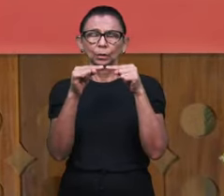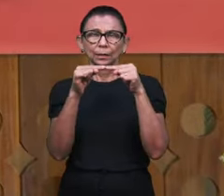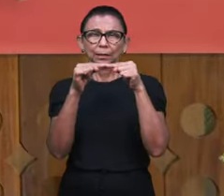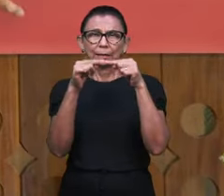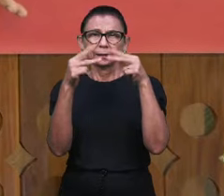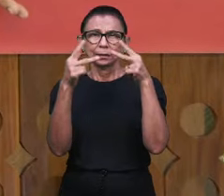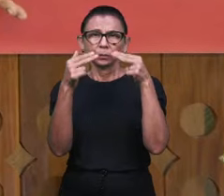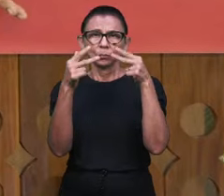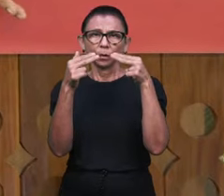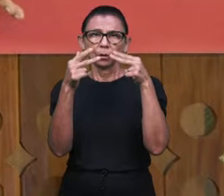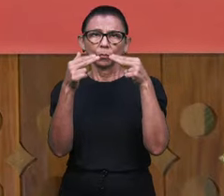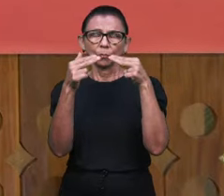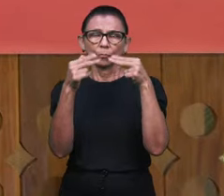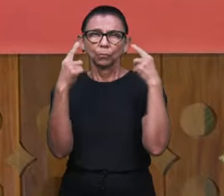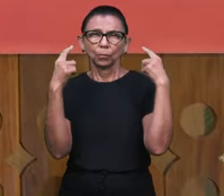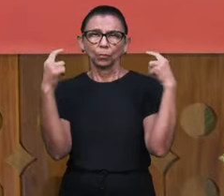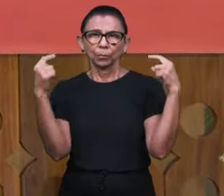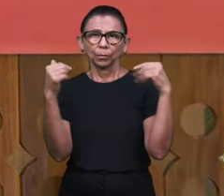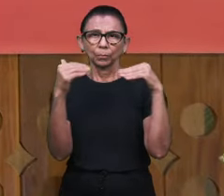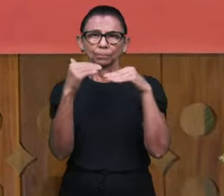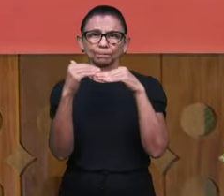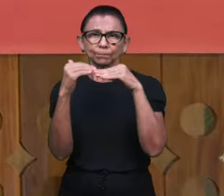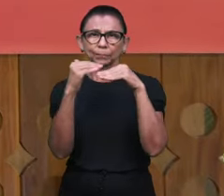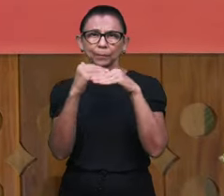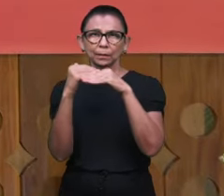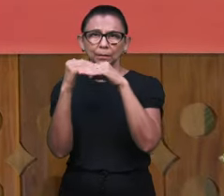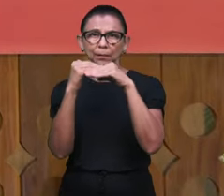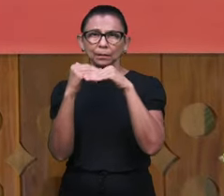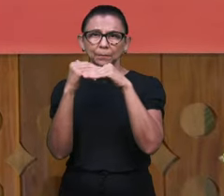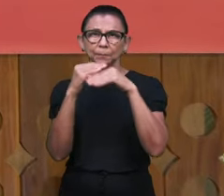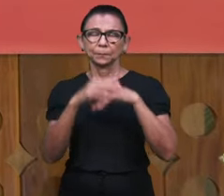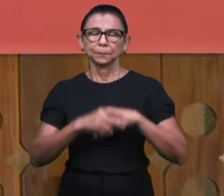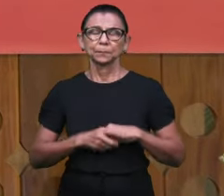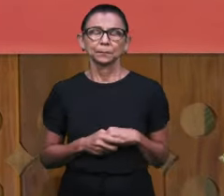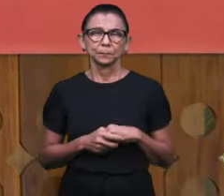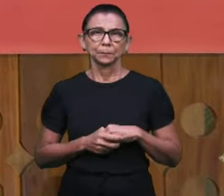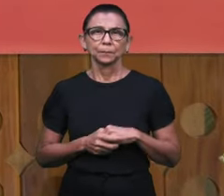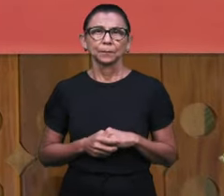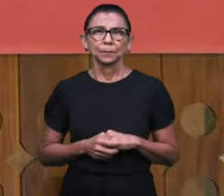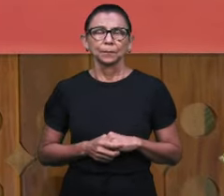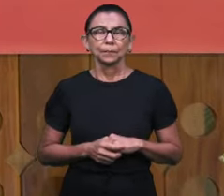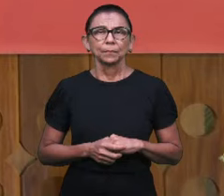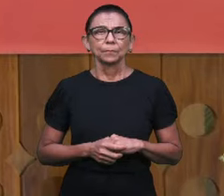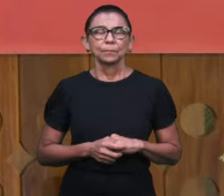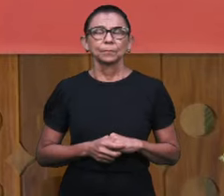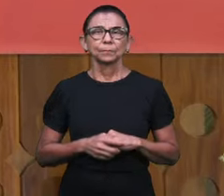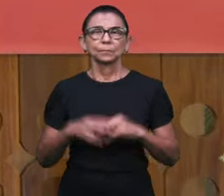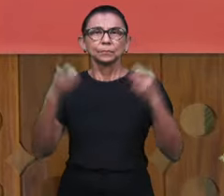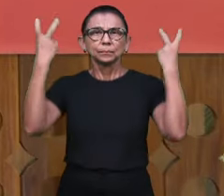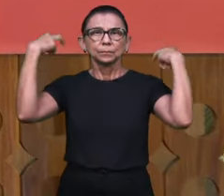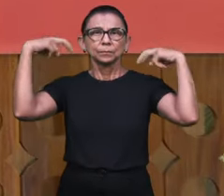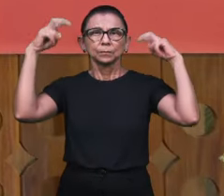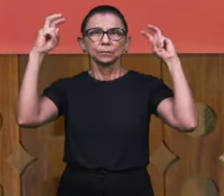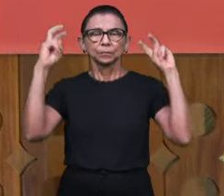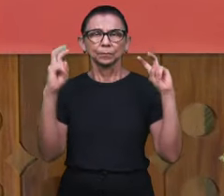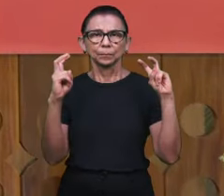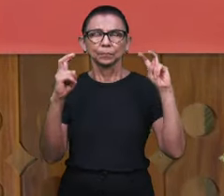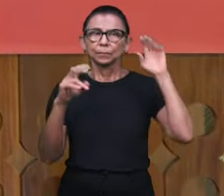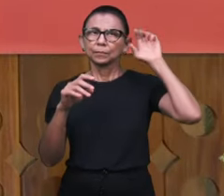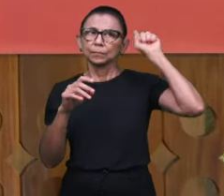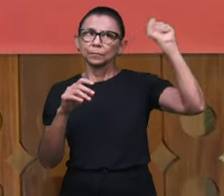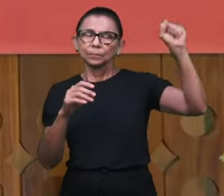Mas ia para o fogo, depois de tudo isso, primeiro limpar, água, isso, era aquilo que tinha que fazer,